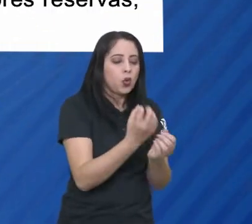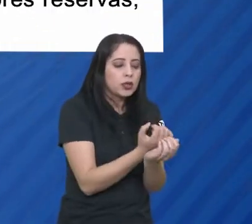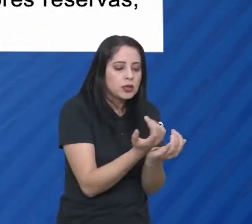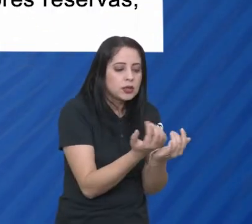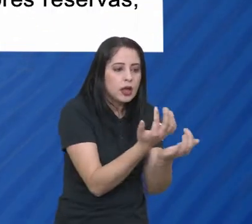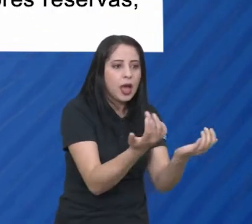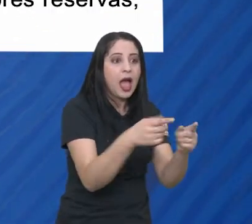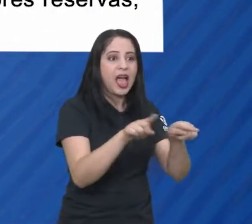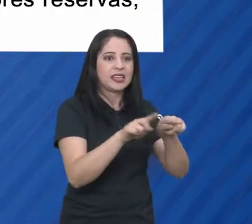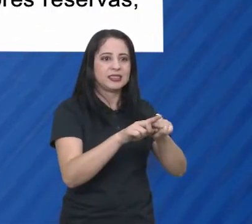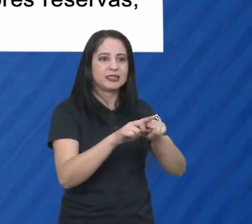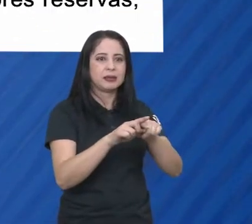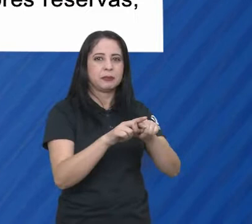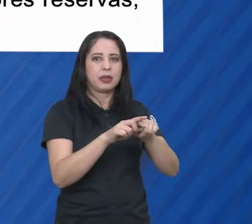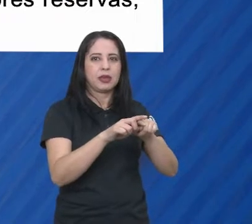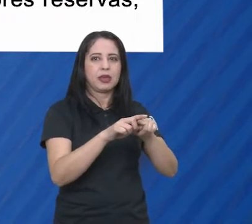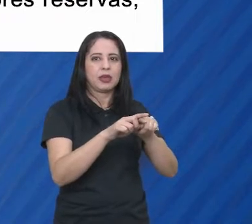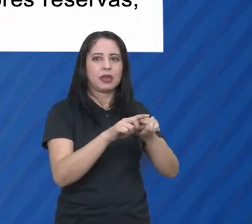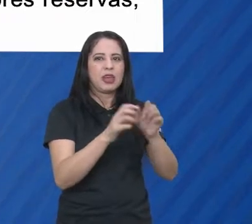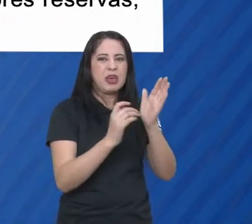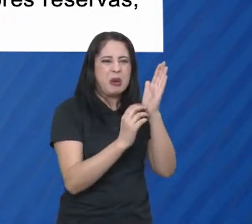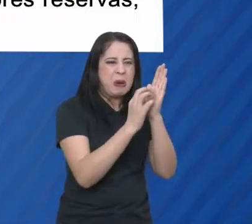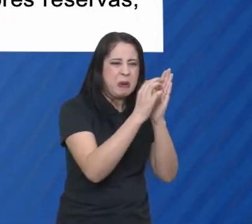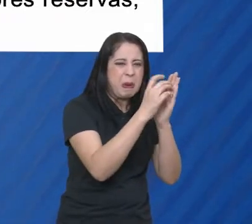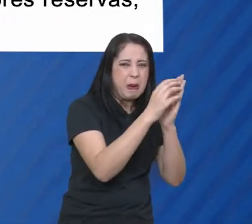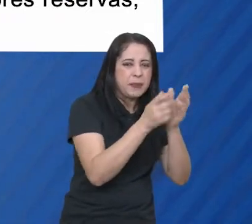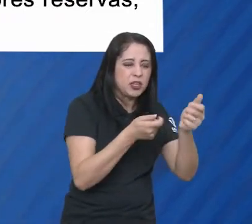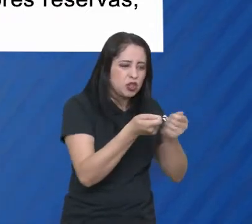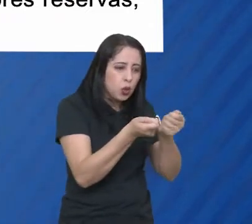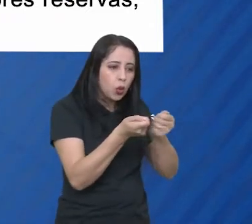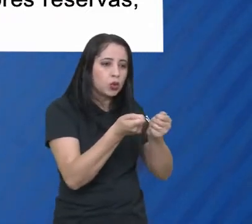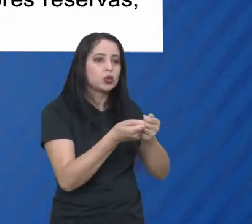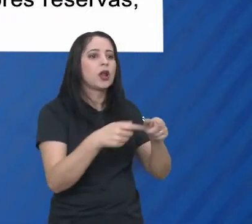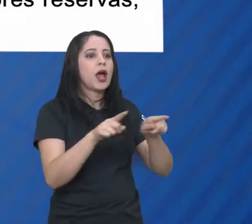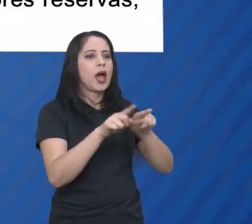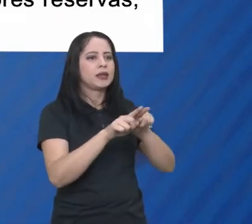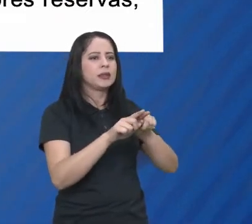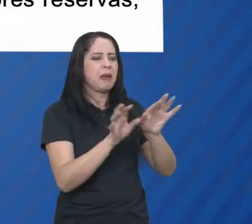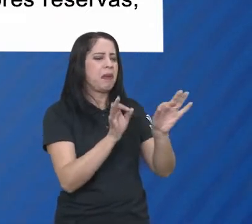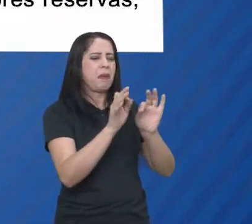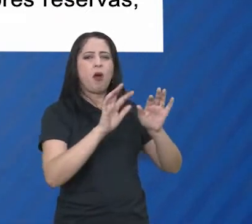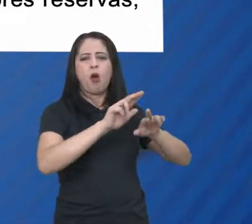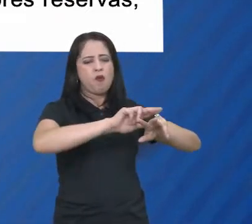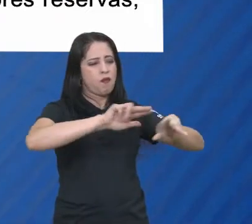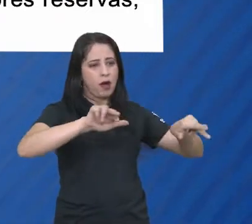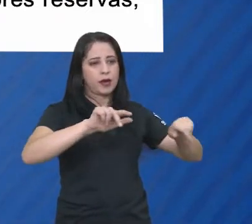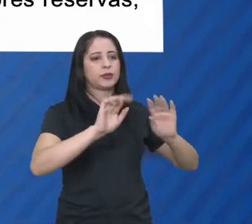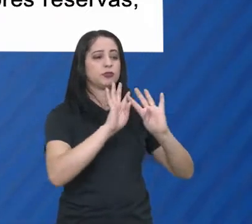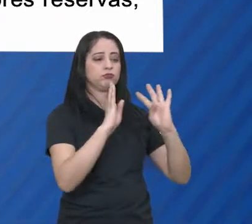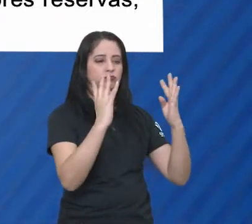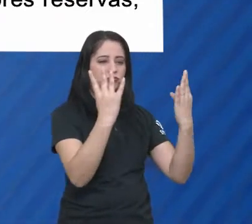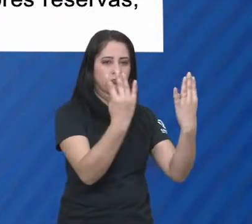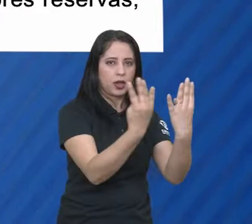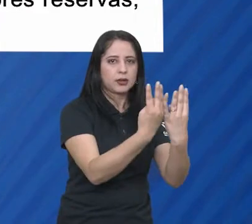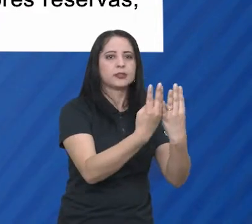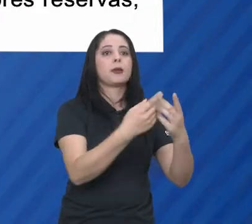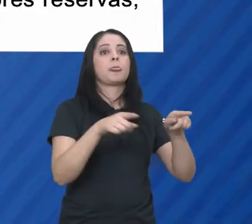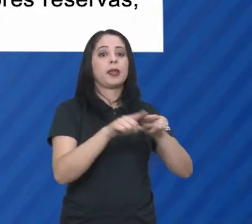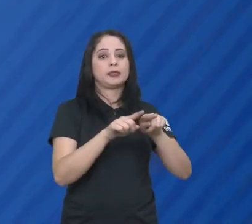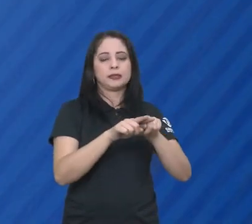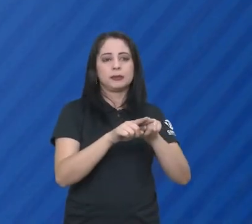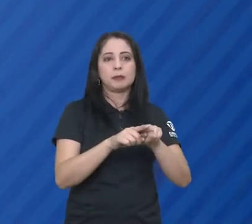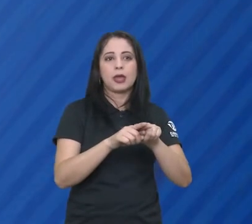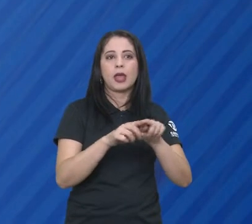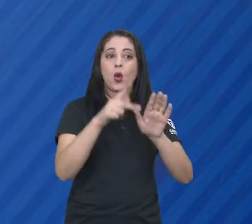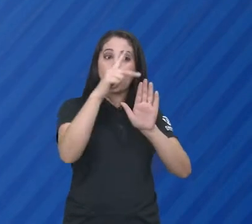cuidado com gramado, controle de pragas, reformas de vestiários, alambrados e outros espaços. Ainda de acordo com a